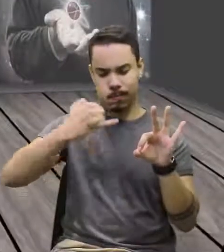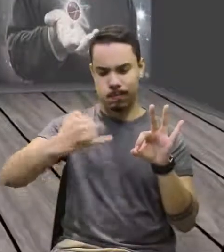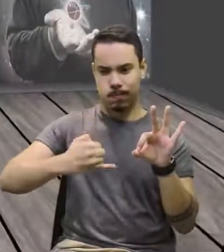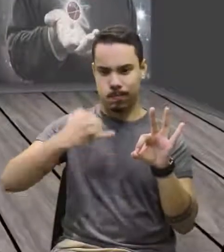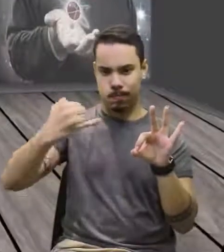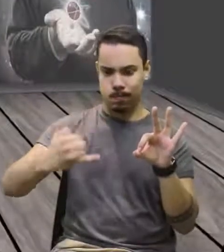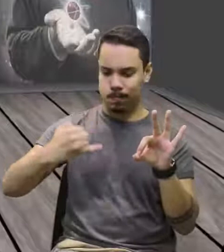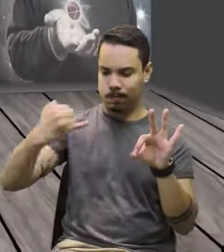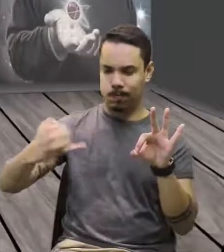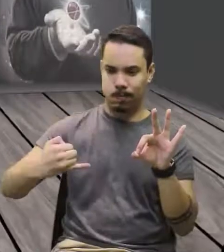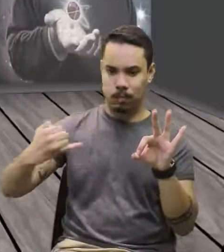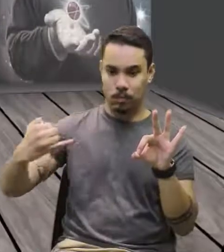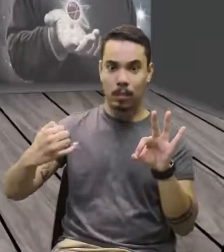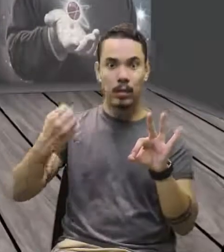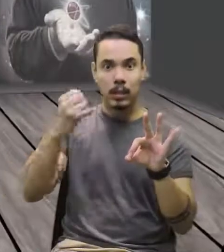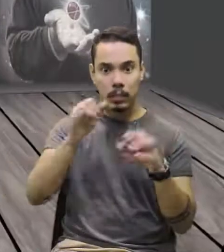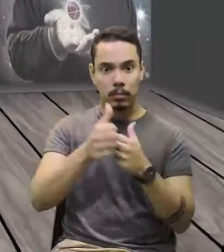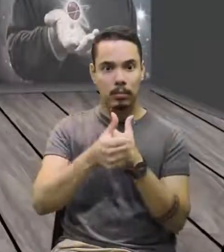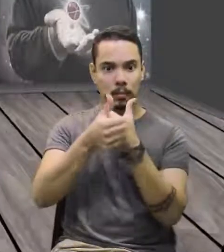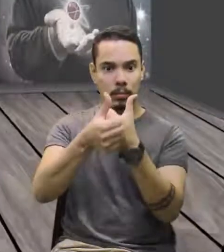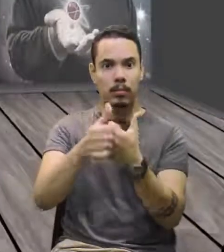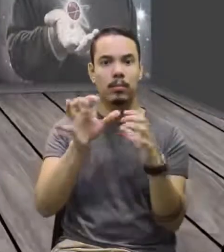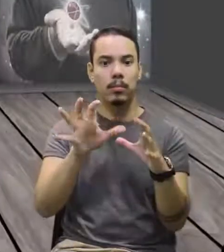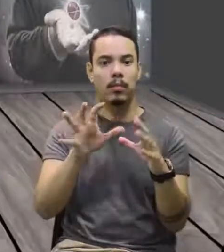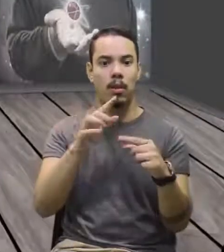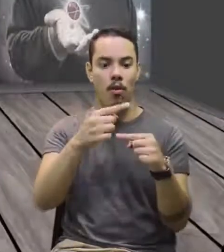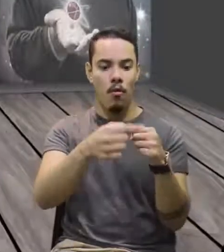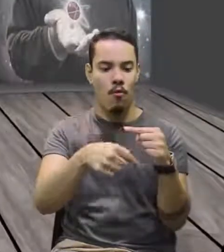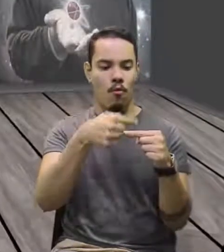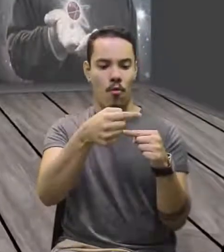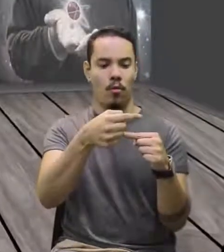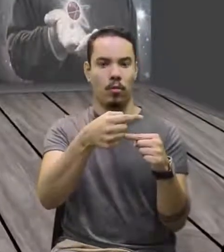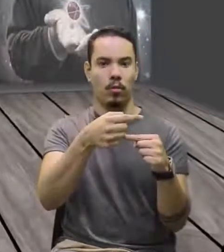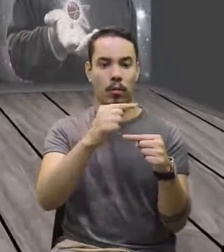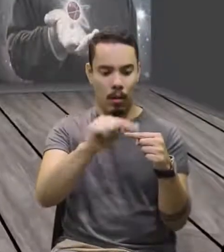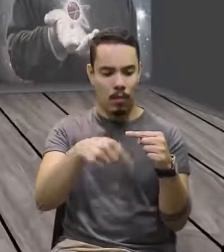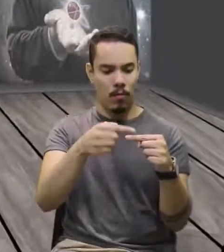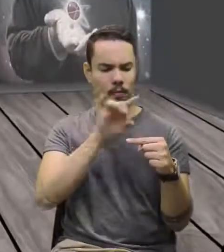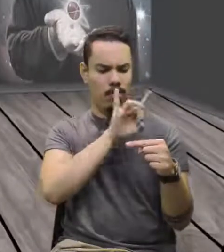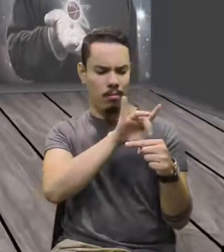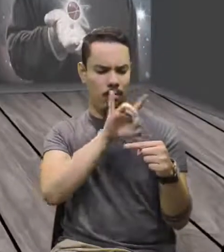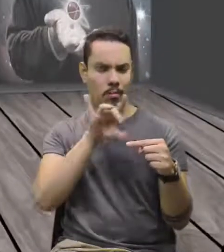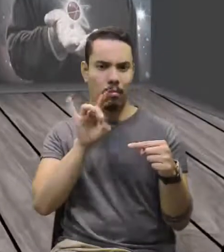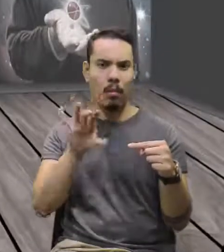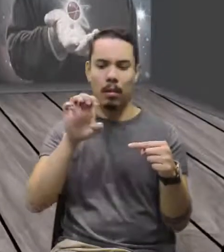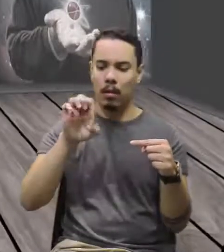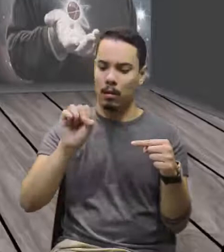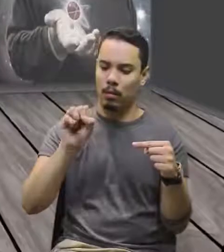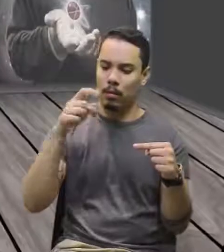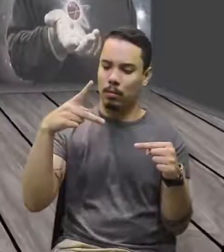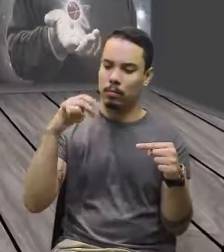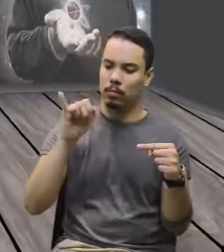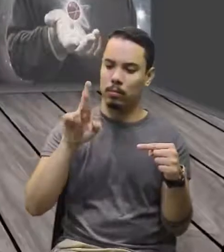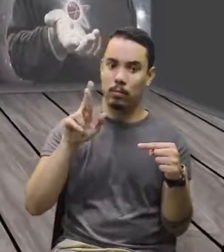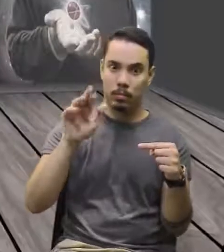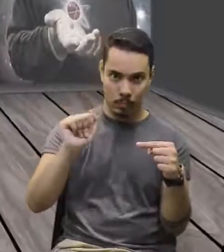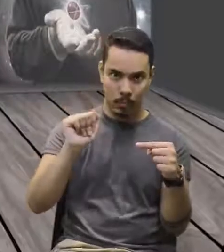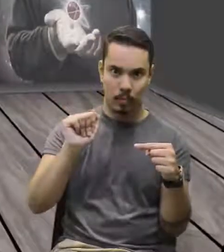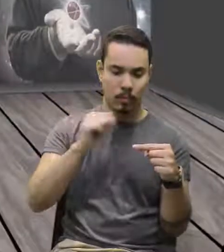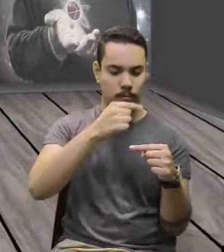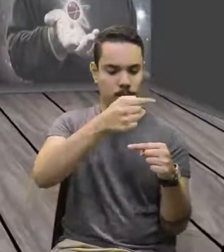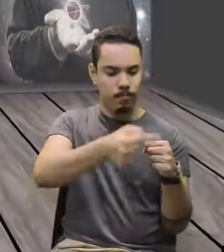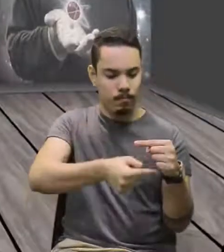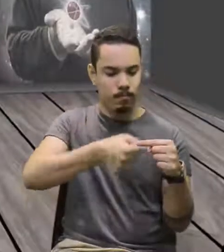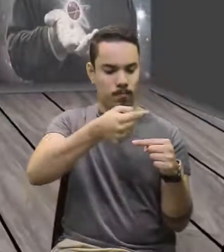enrolando, enrolando. Quanto cada volta dela, nós chamamos de espira. Então, vai dando volta em N espiras,